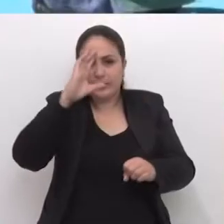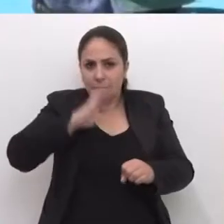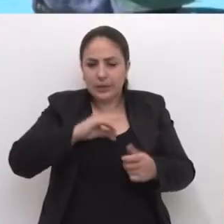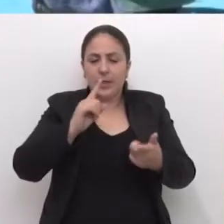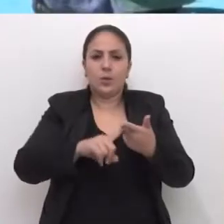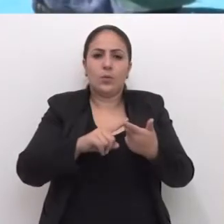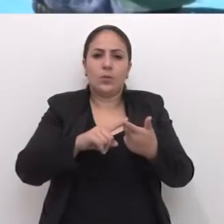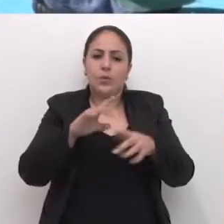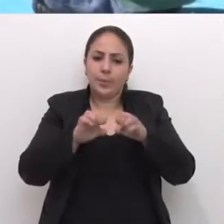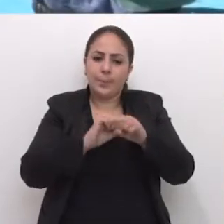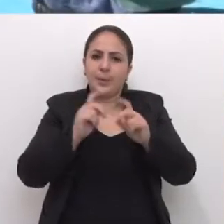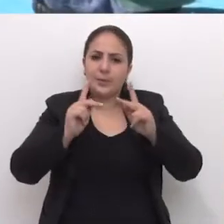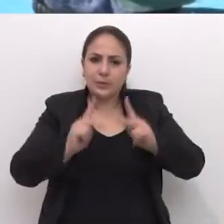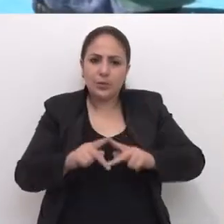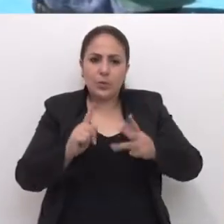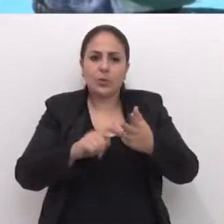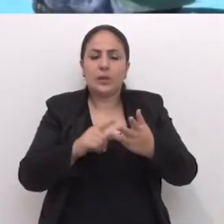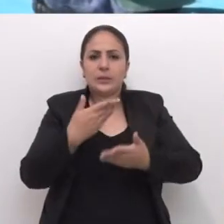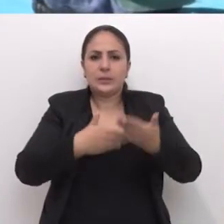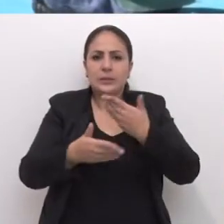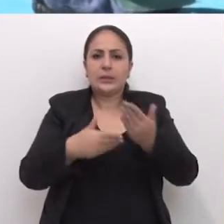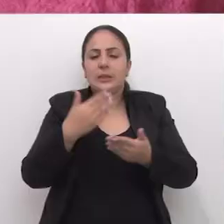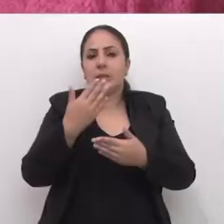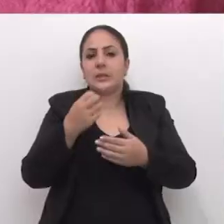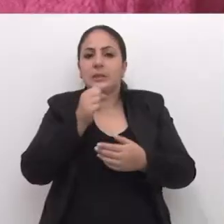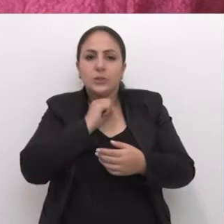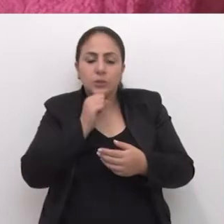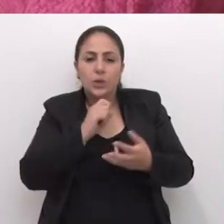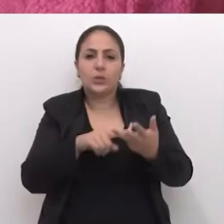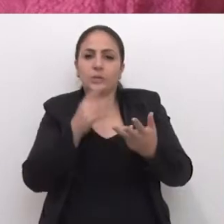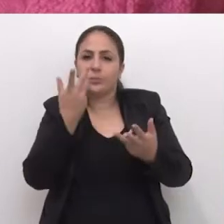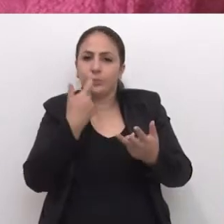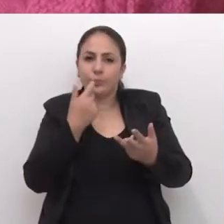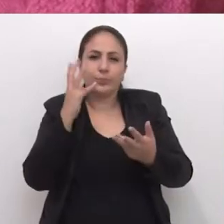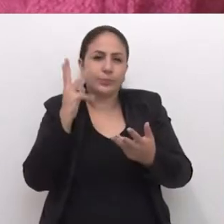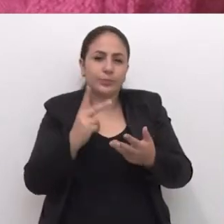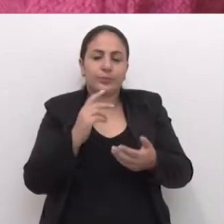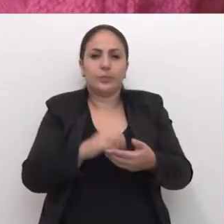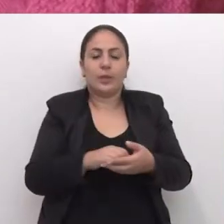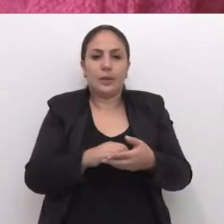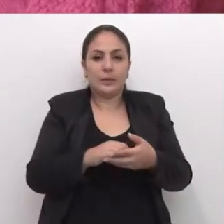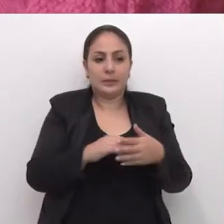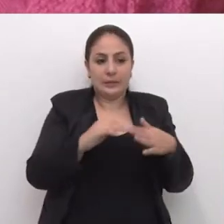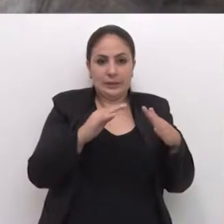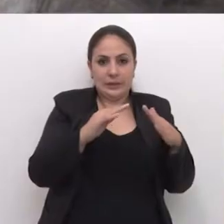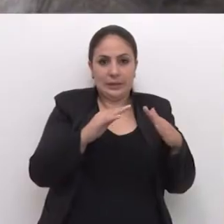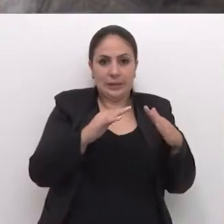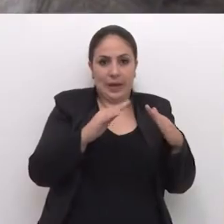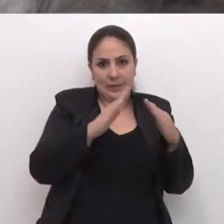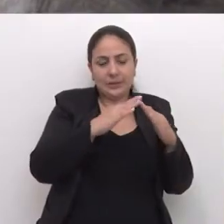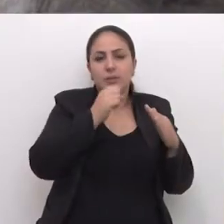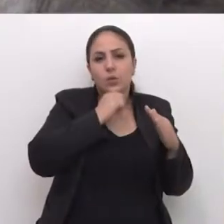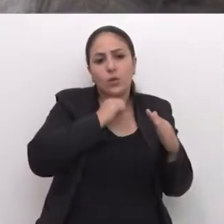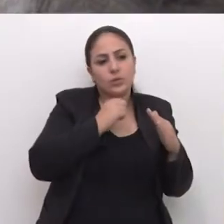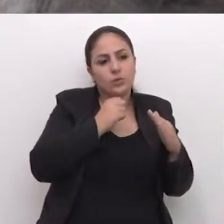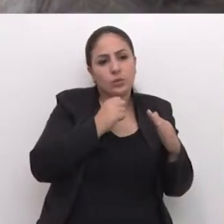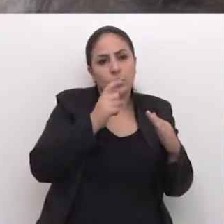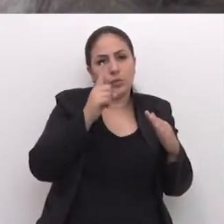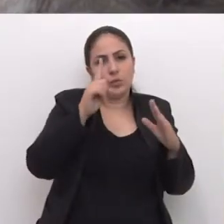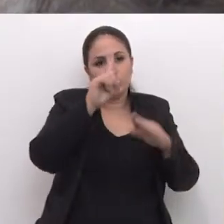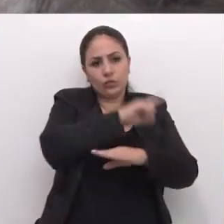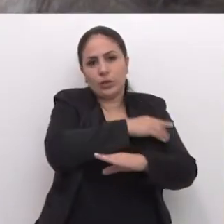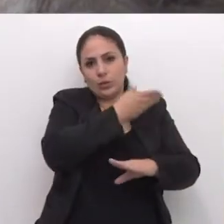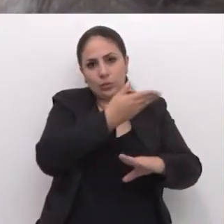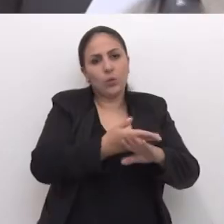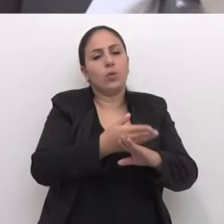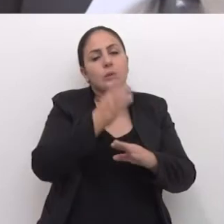de atender as pessoas que mais precisam, idosos, crianças em vulnerabilidade social. O abrigo de idosos, então, é 24 horas, né, incluindo o